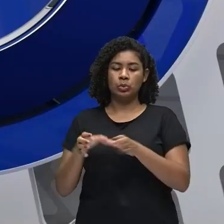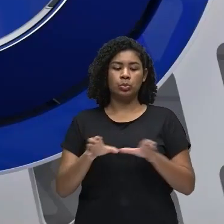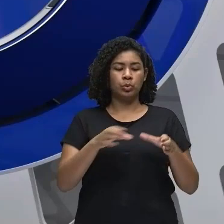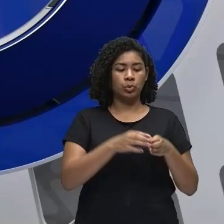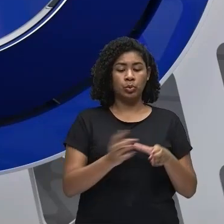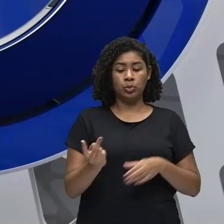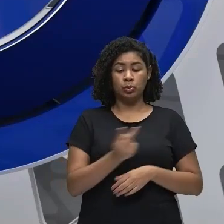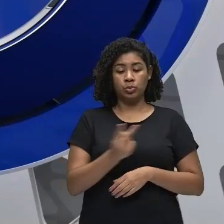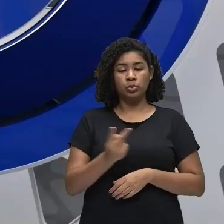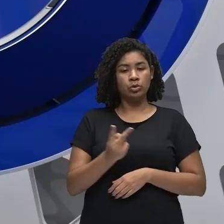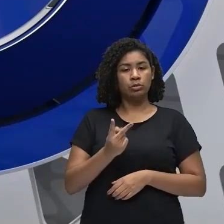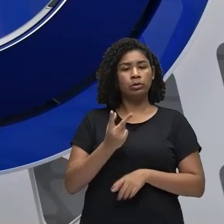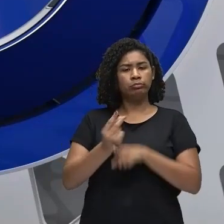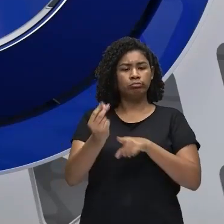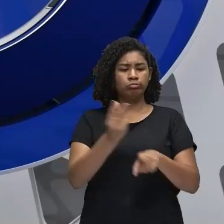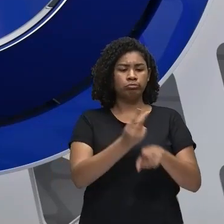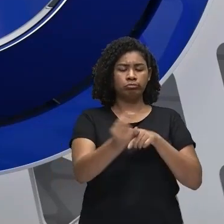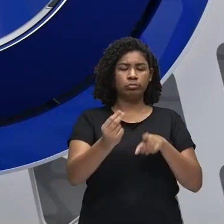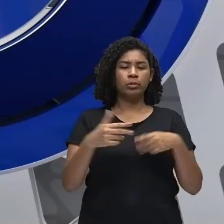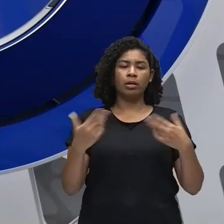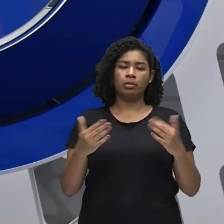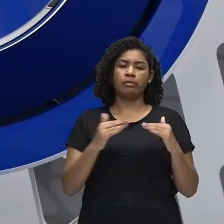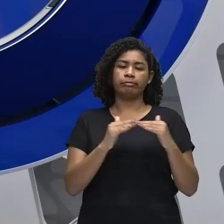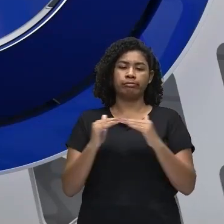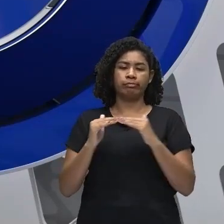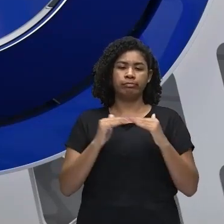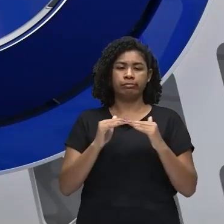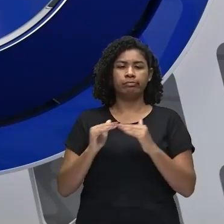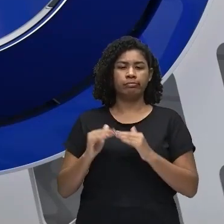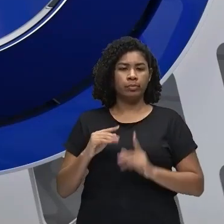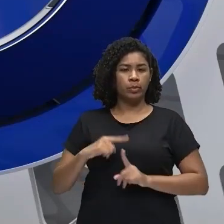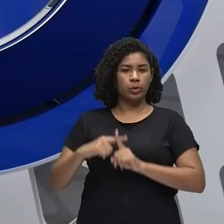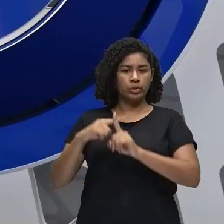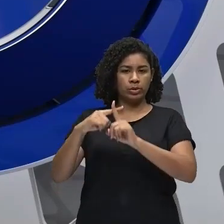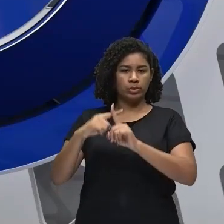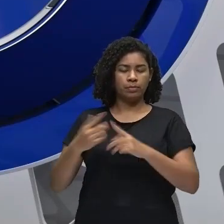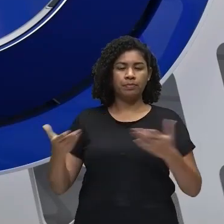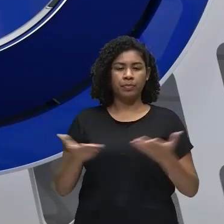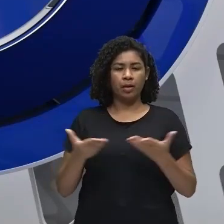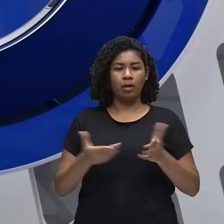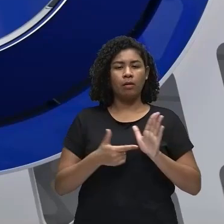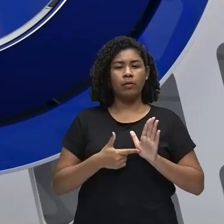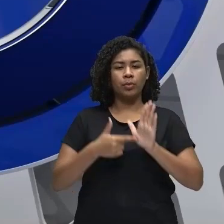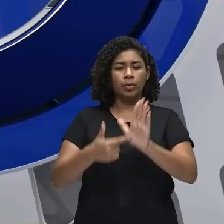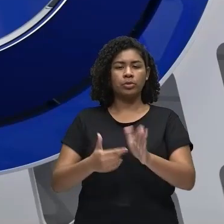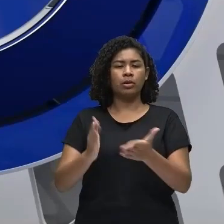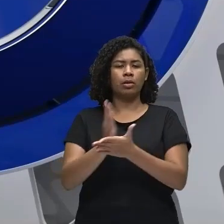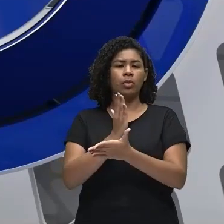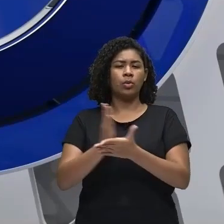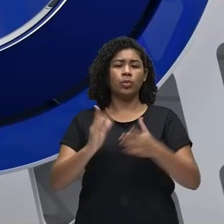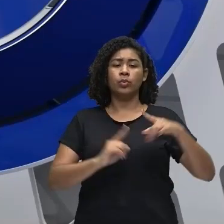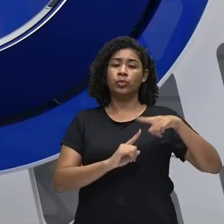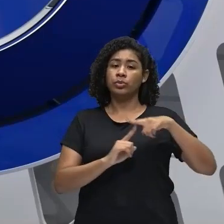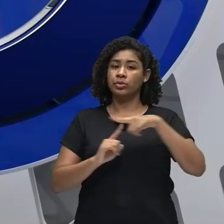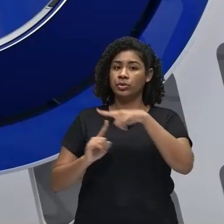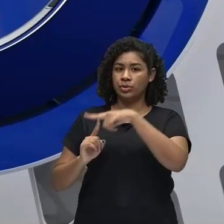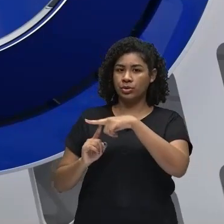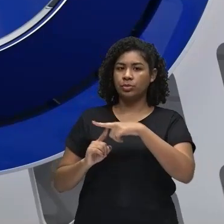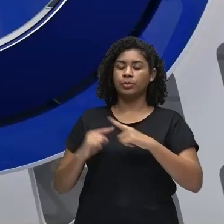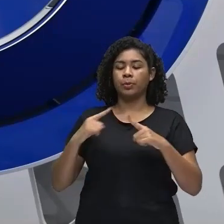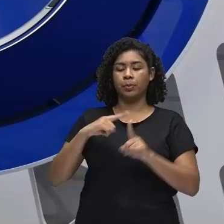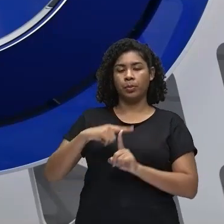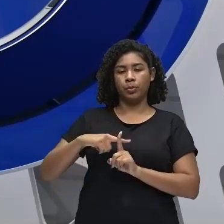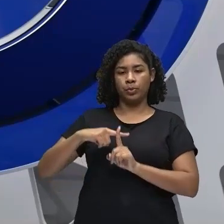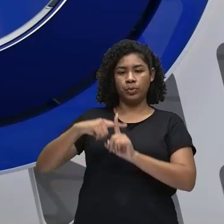é chamada de relação harmônica. E agora nós vamos conhecer alguns tipos dessa relação harmônica.